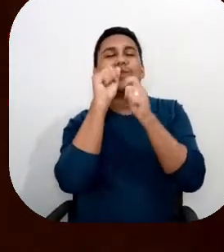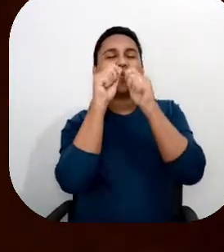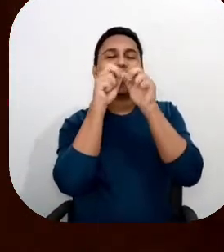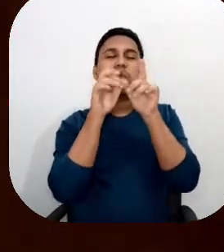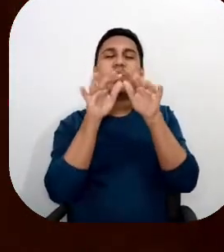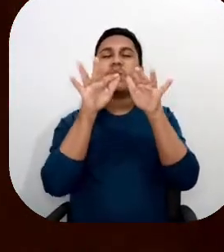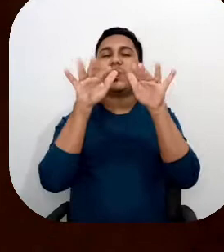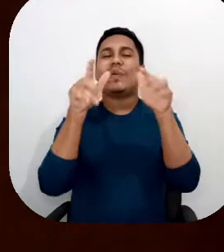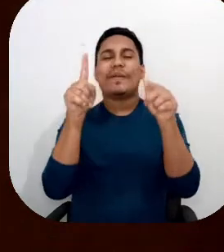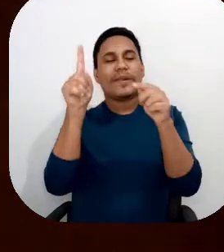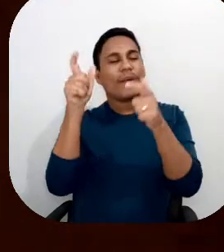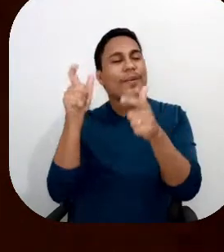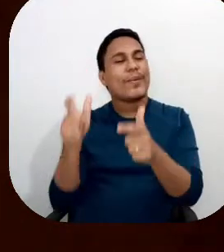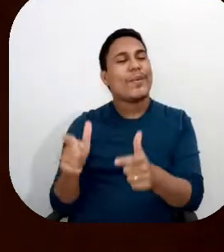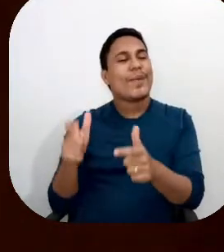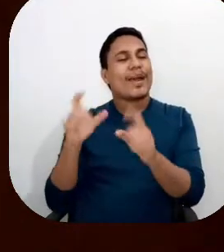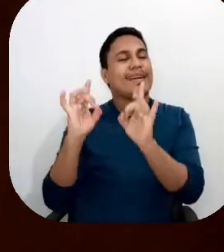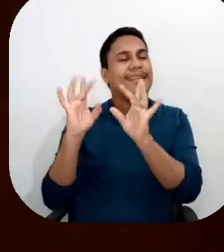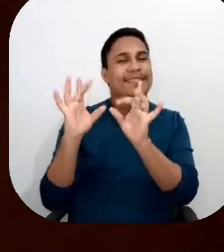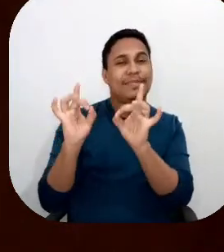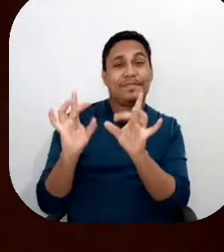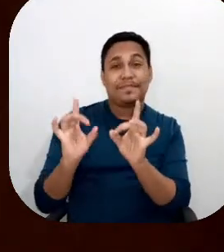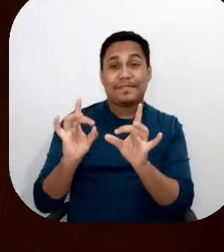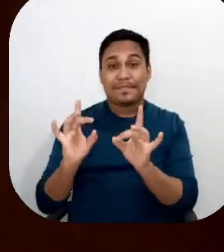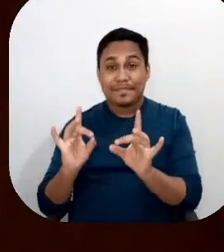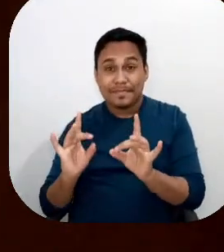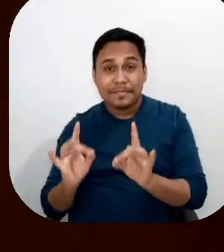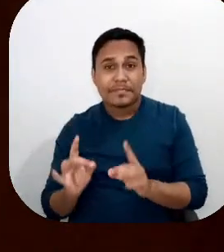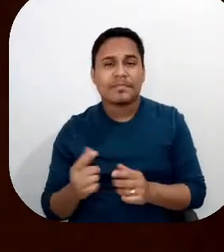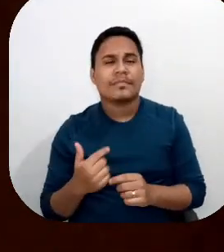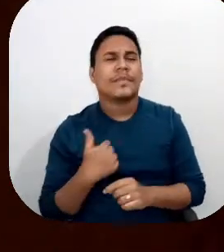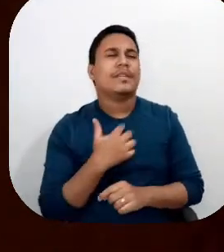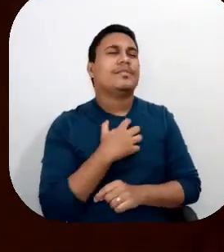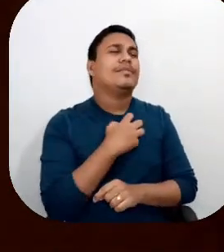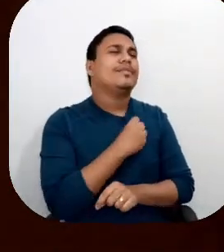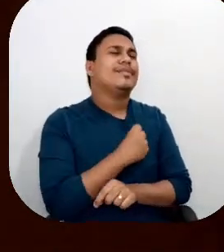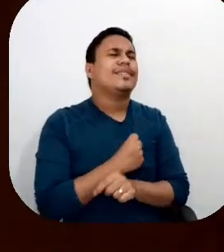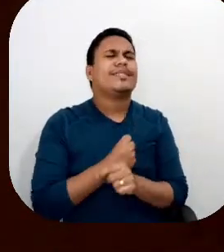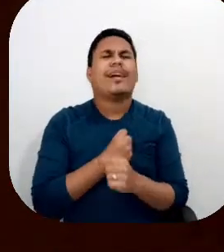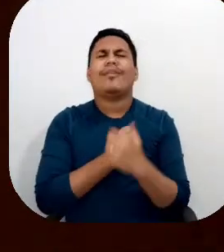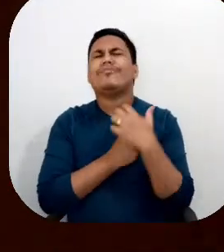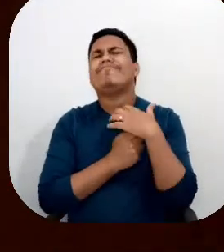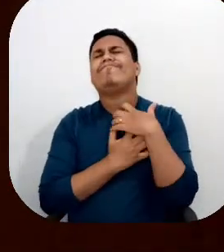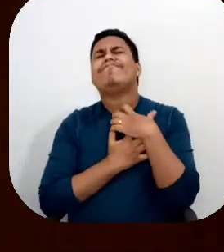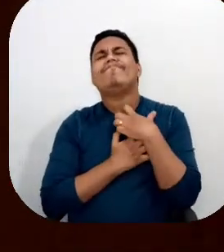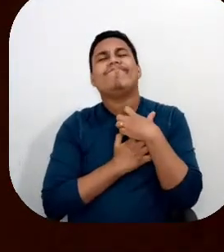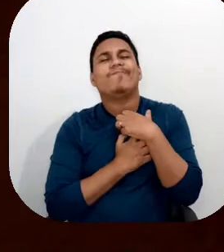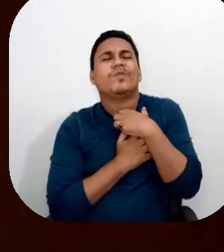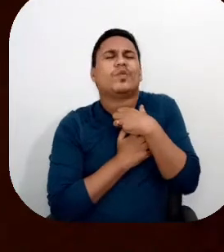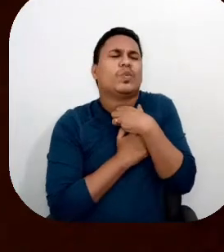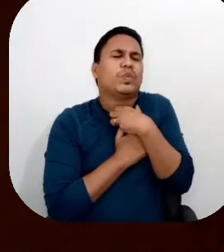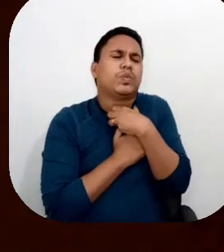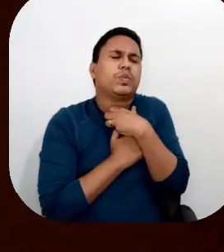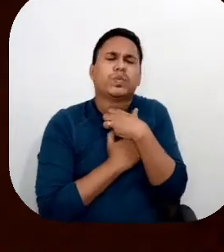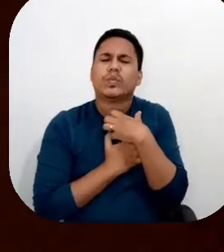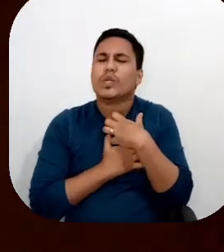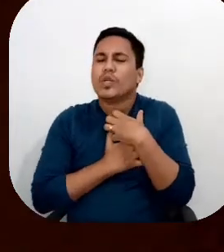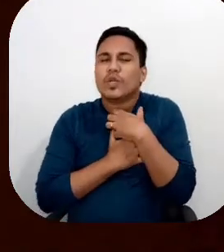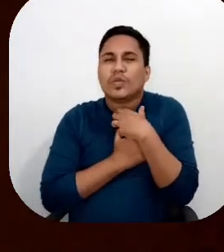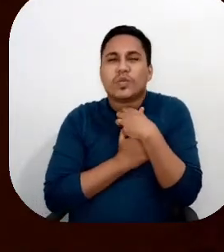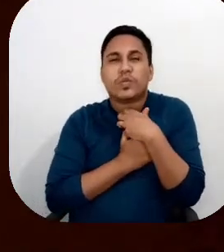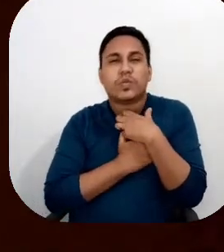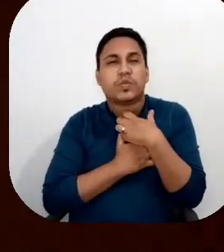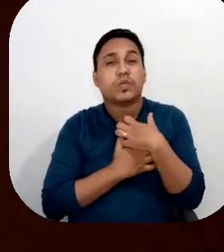canque que eu vou botar. A saudade aperta demais,